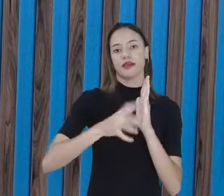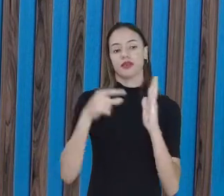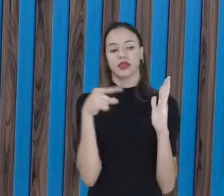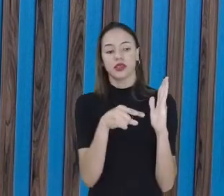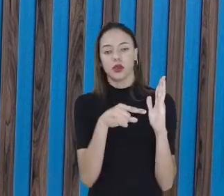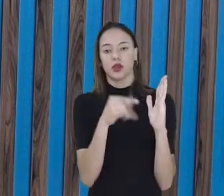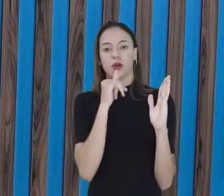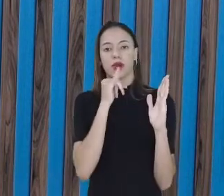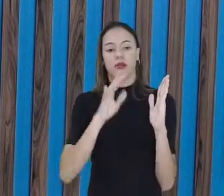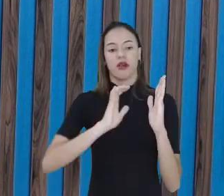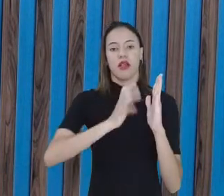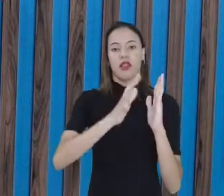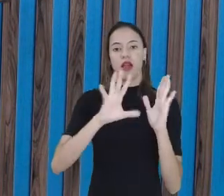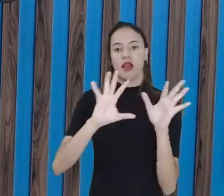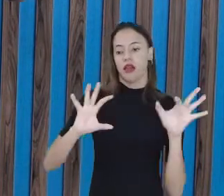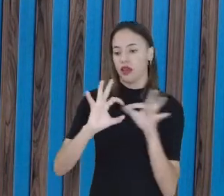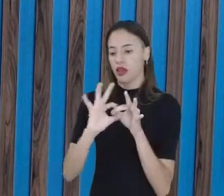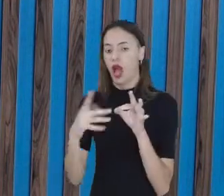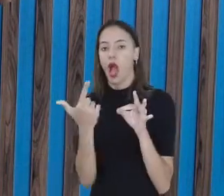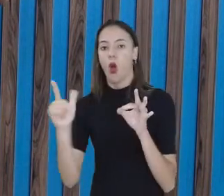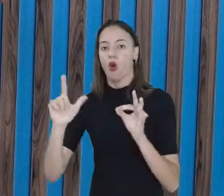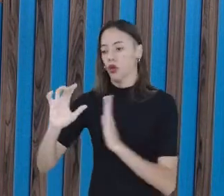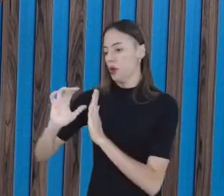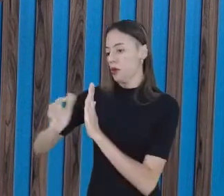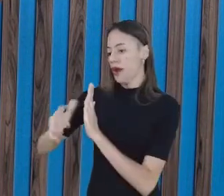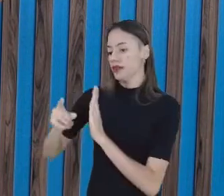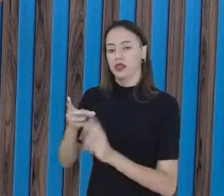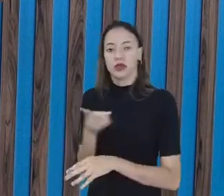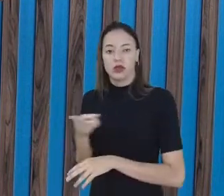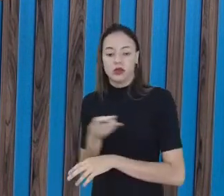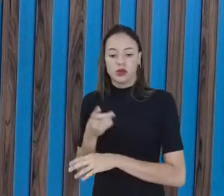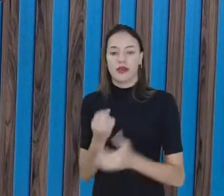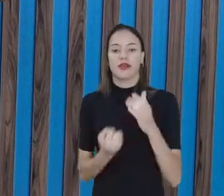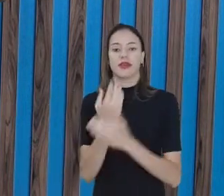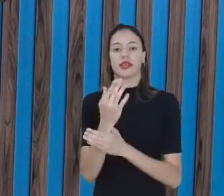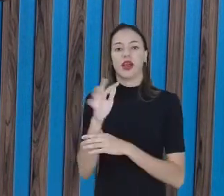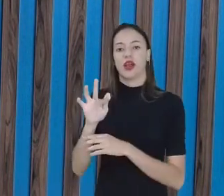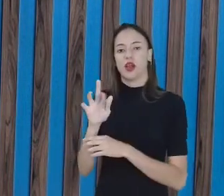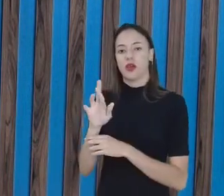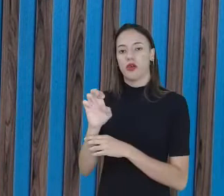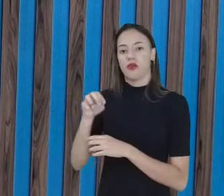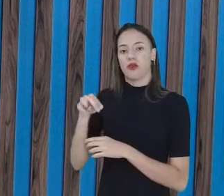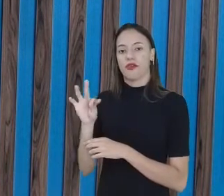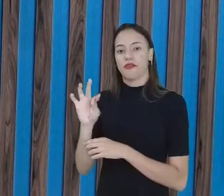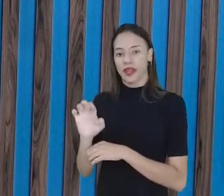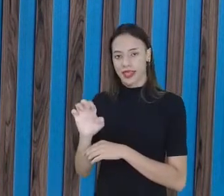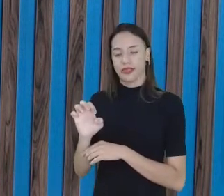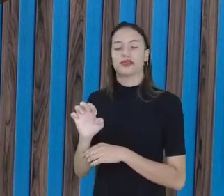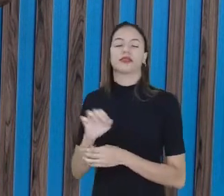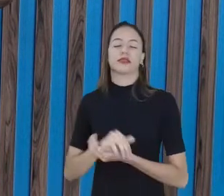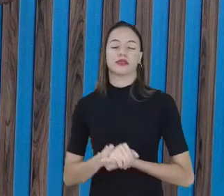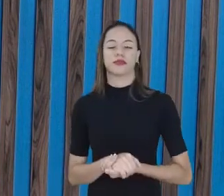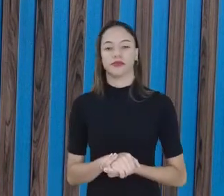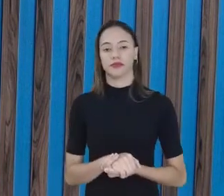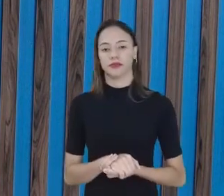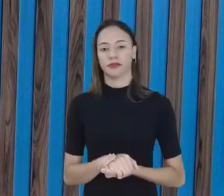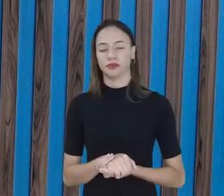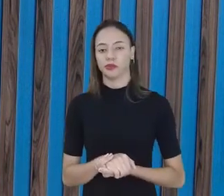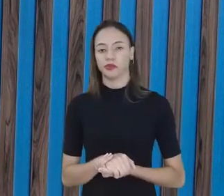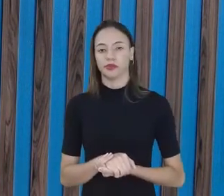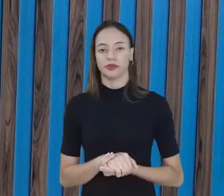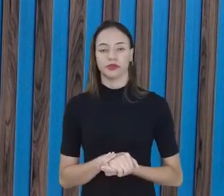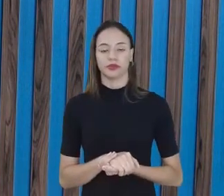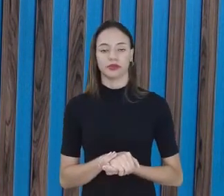se liga a um outro partido, né, formando uma frente, né. Então, nesse caso,